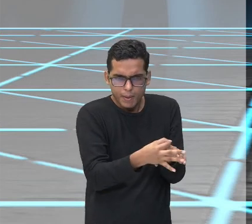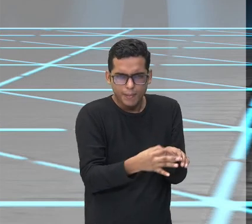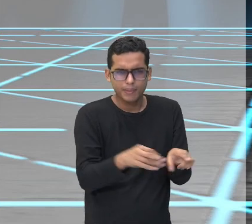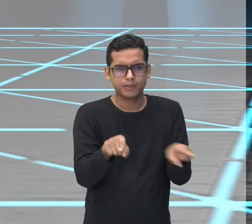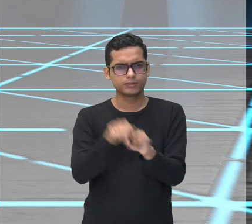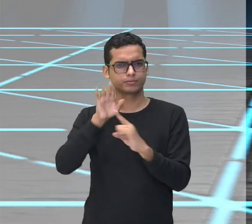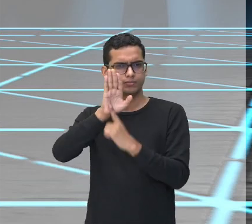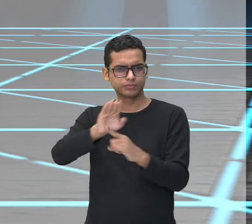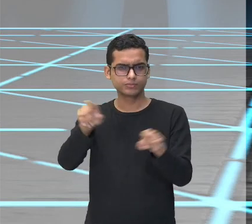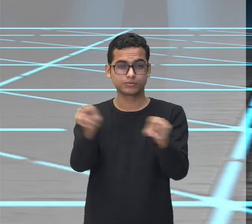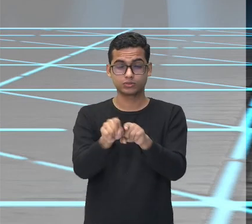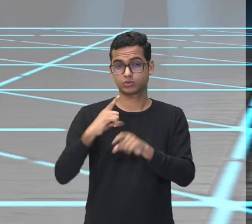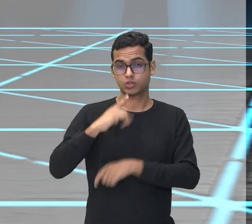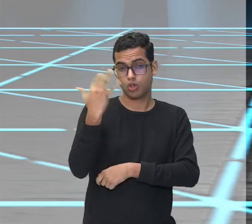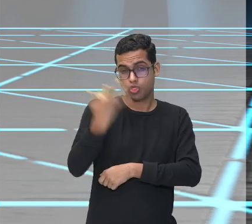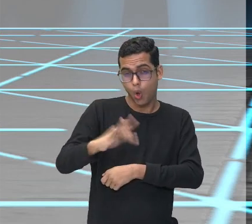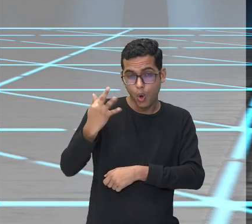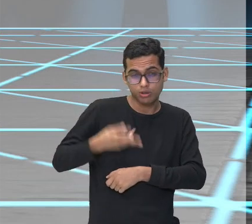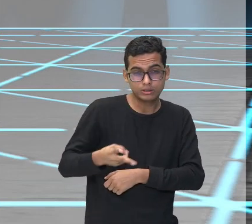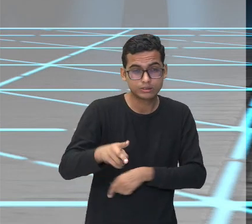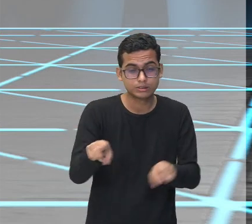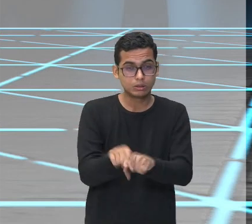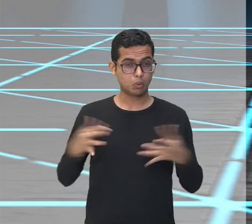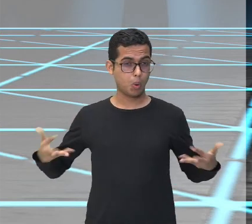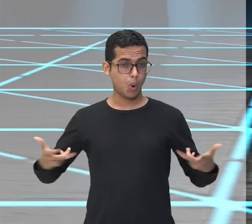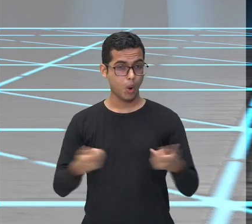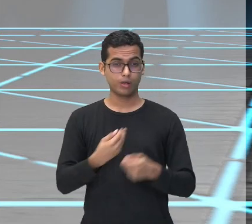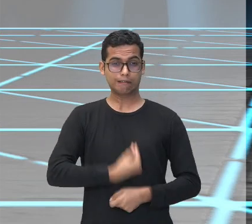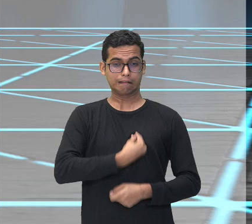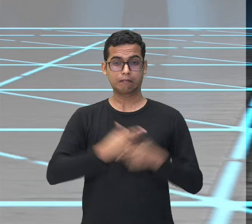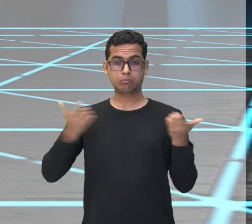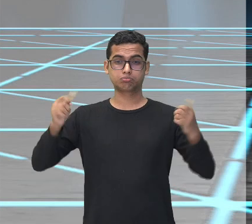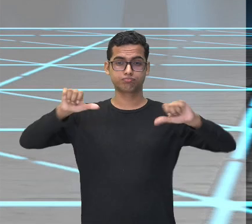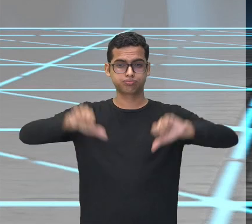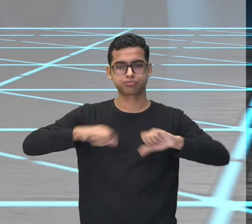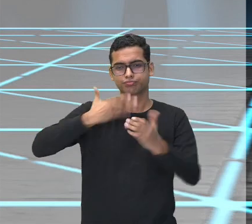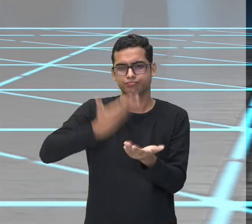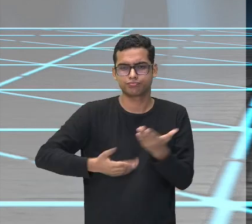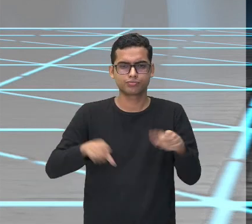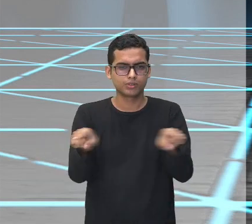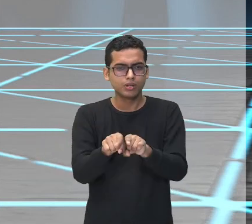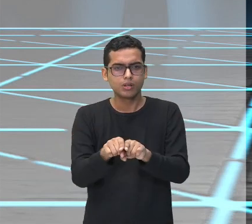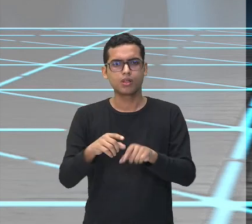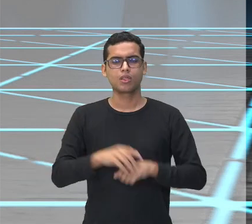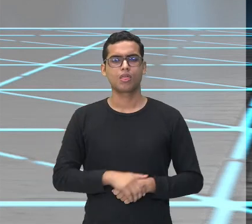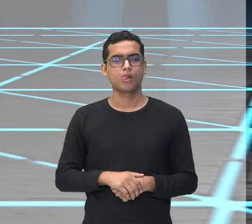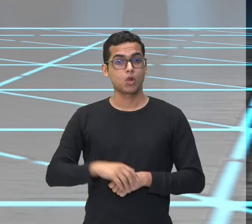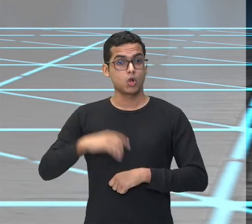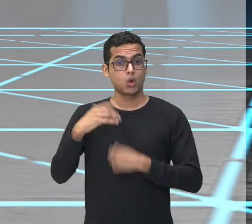estatura que diminui, perda de qualidade de vida, os ossos ou membros eles ficam mais